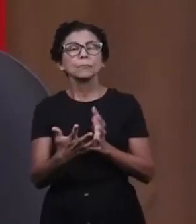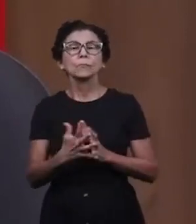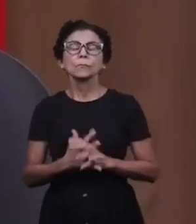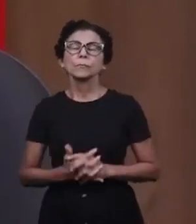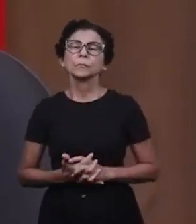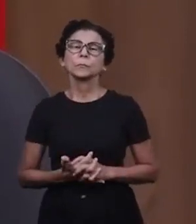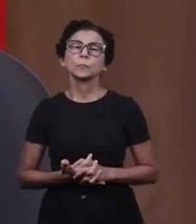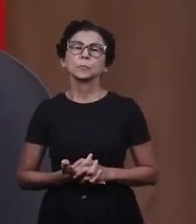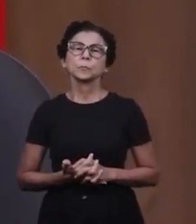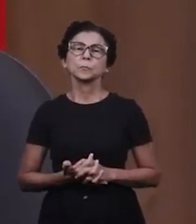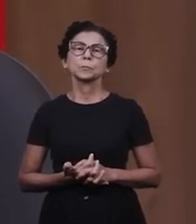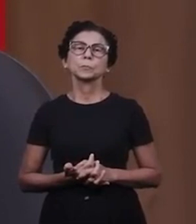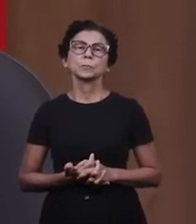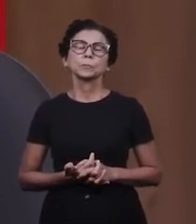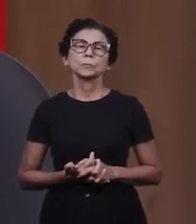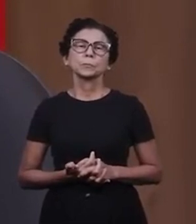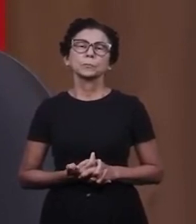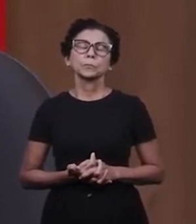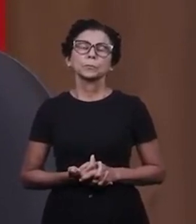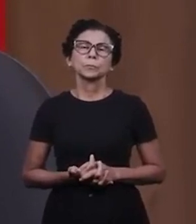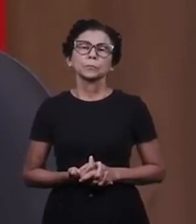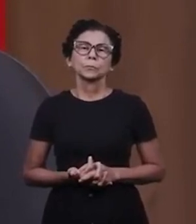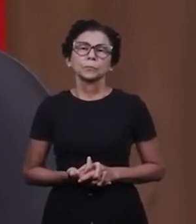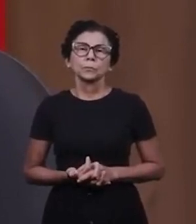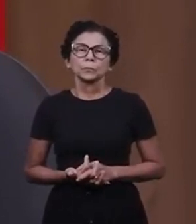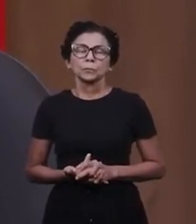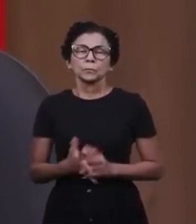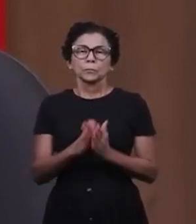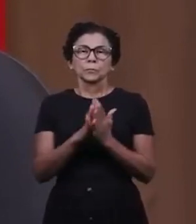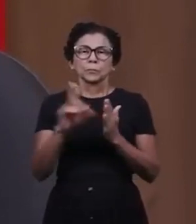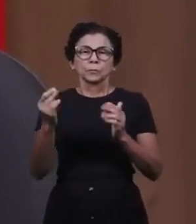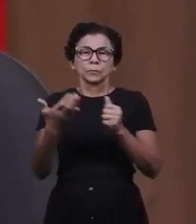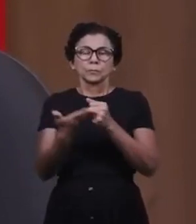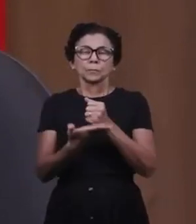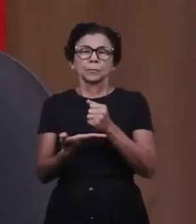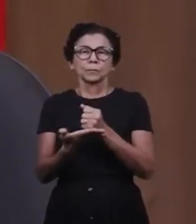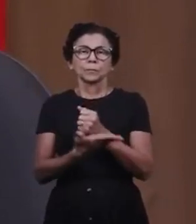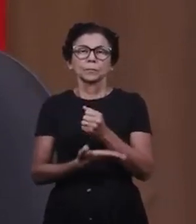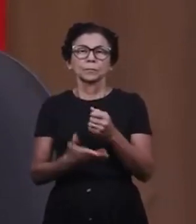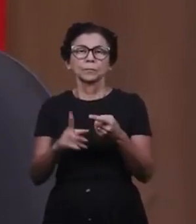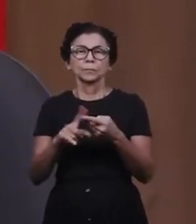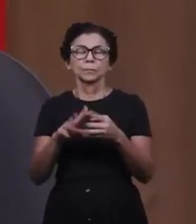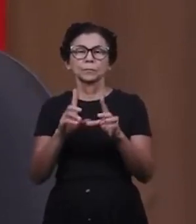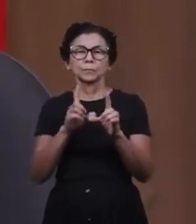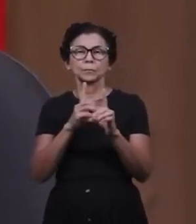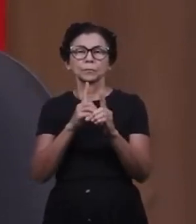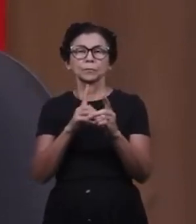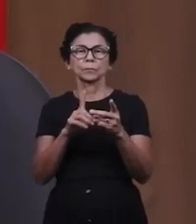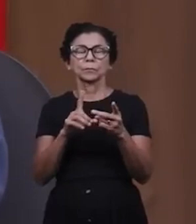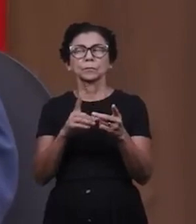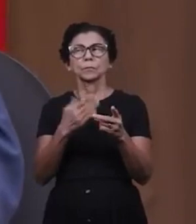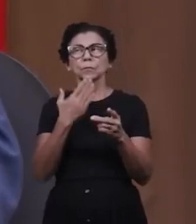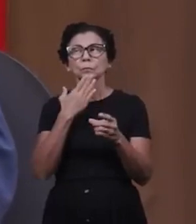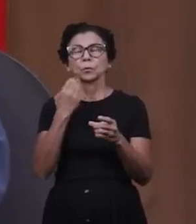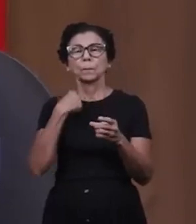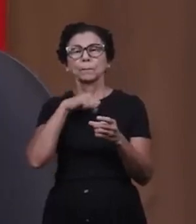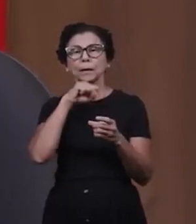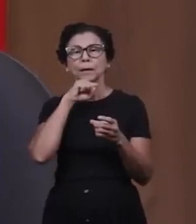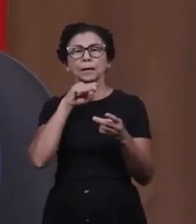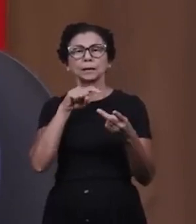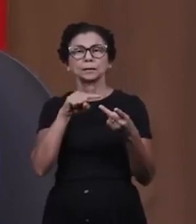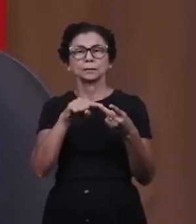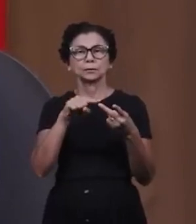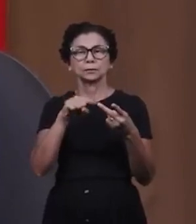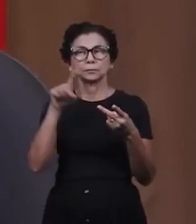Deus, né? Então você tem a base, a palavra, o Pai, a doutrina do Pai. Você vê a